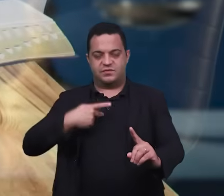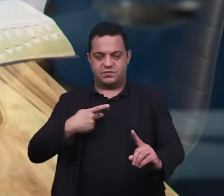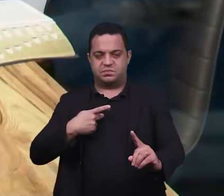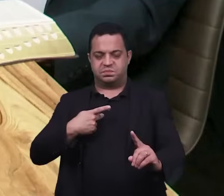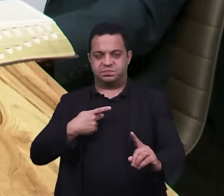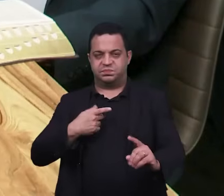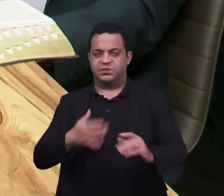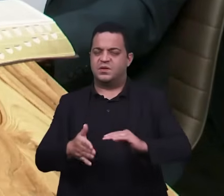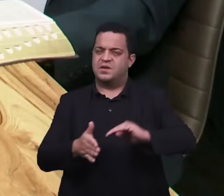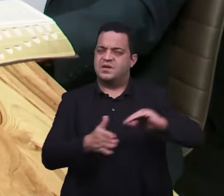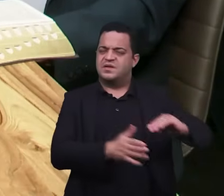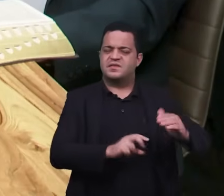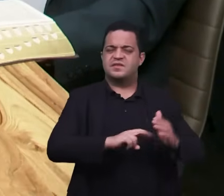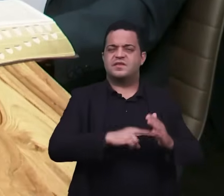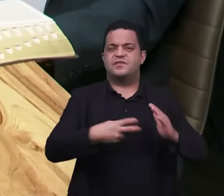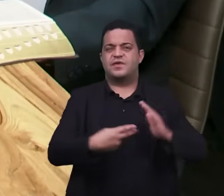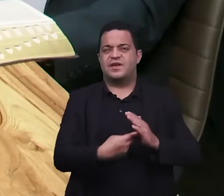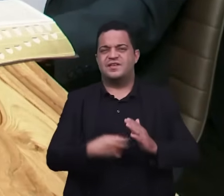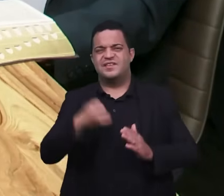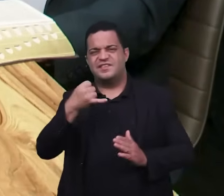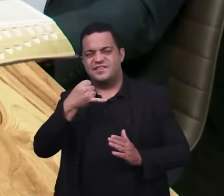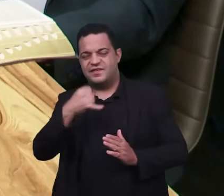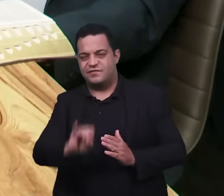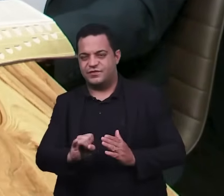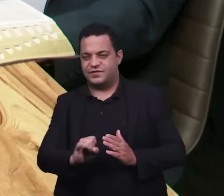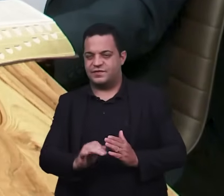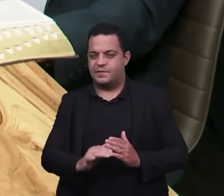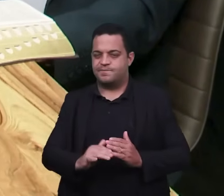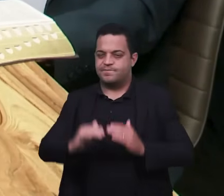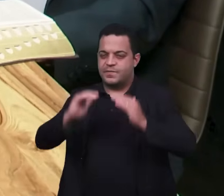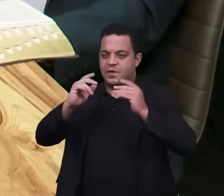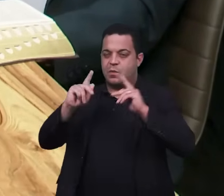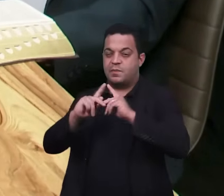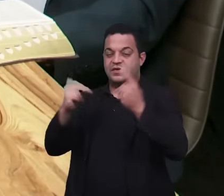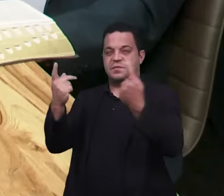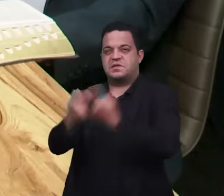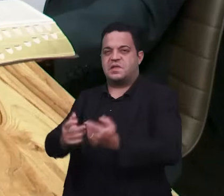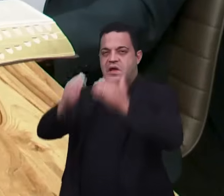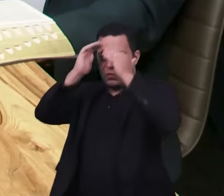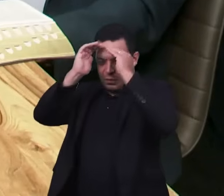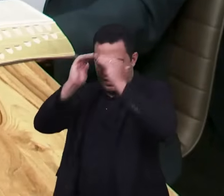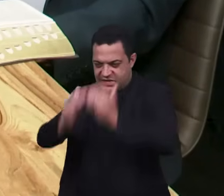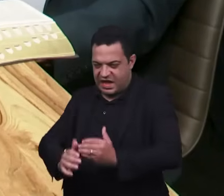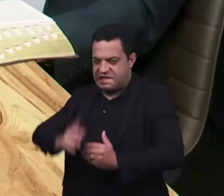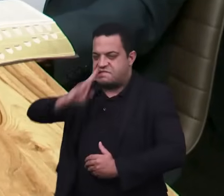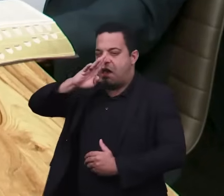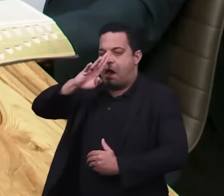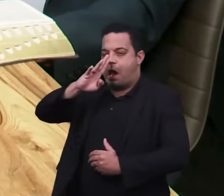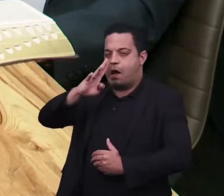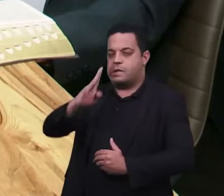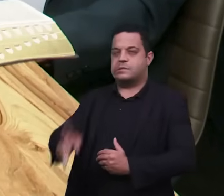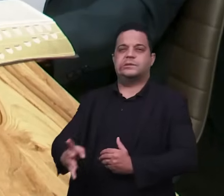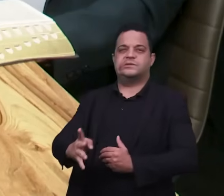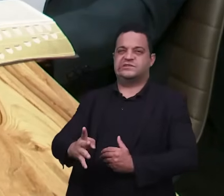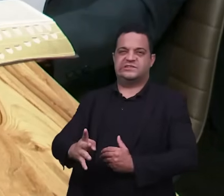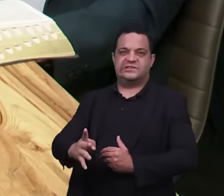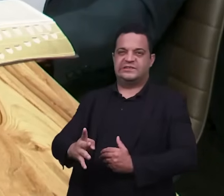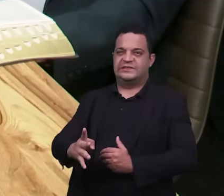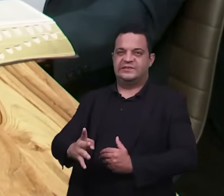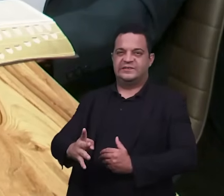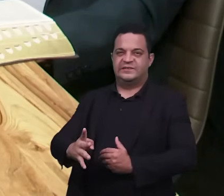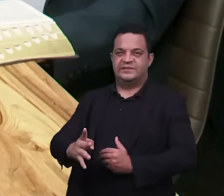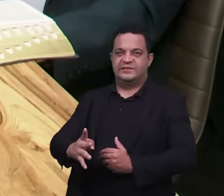age eticamente contra o presbitério, ele está desprezando a ordem, a ordenação que o Senhor deu a